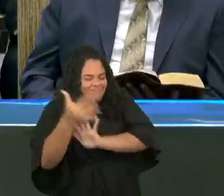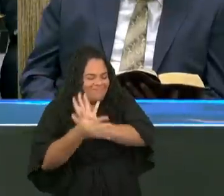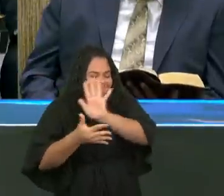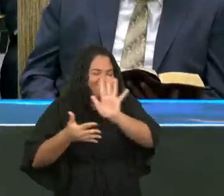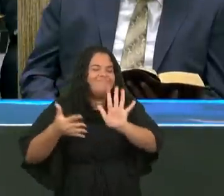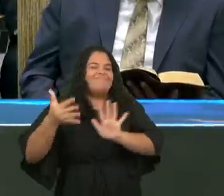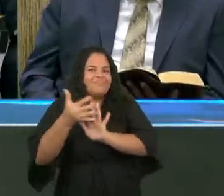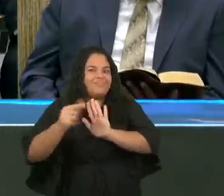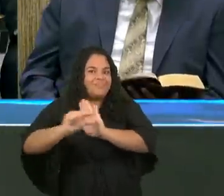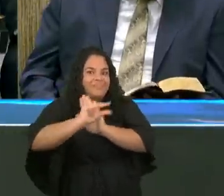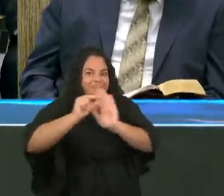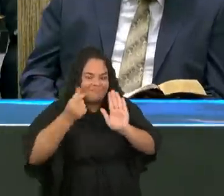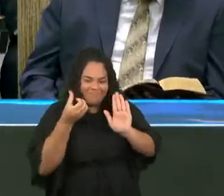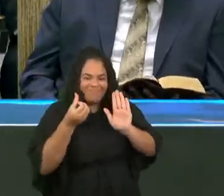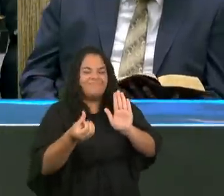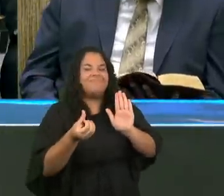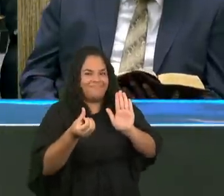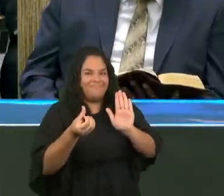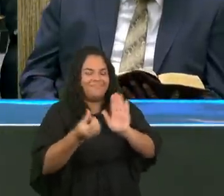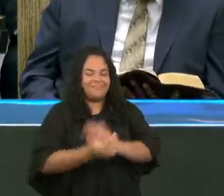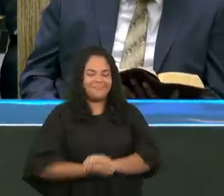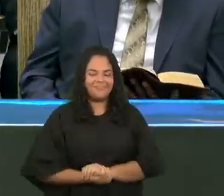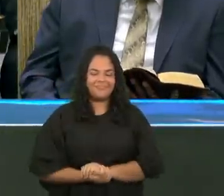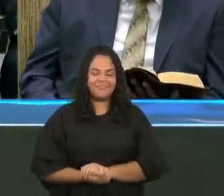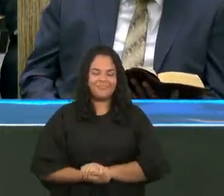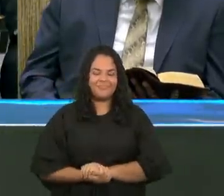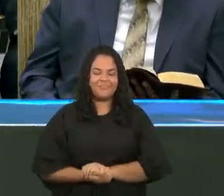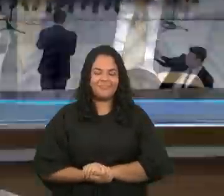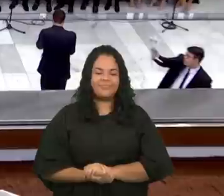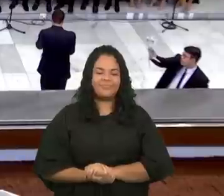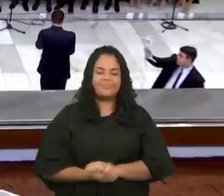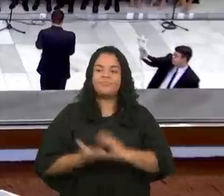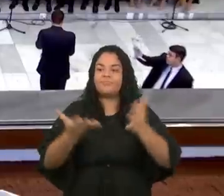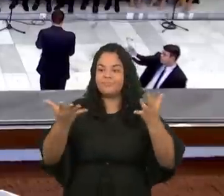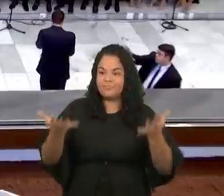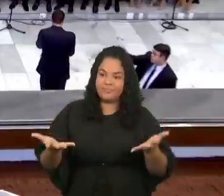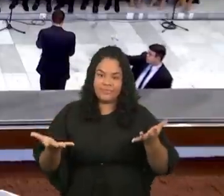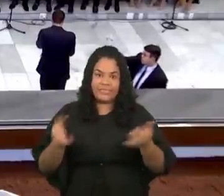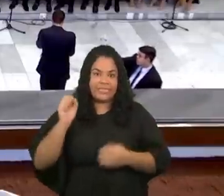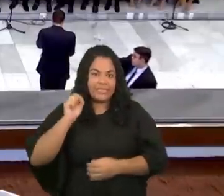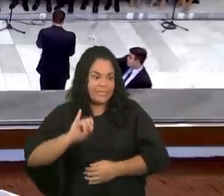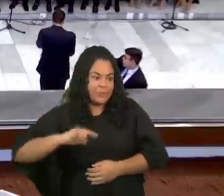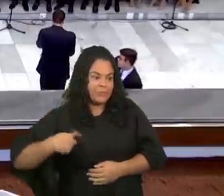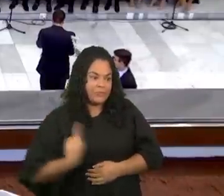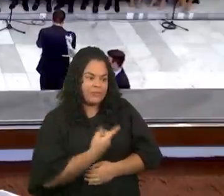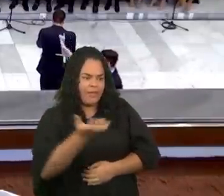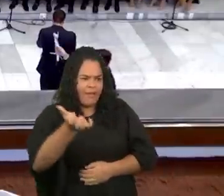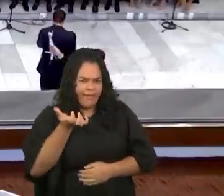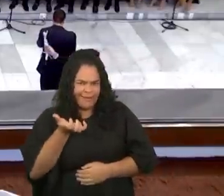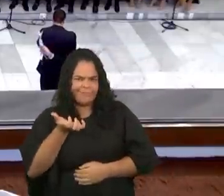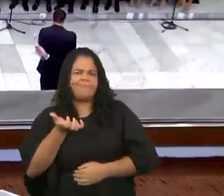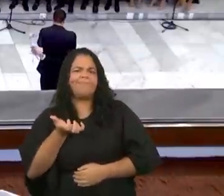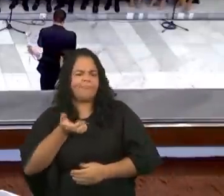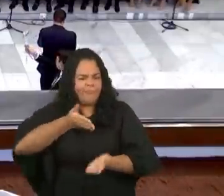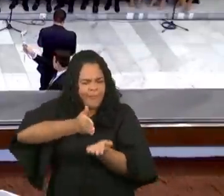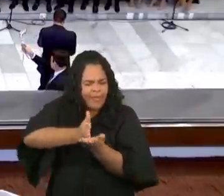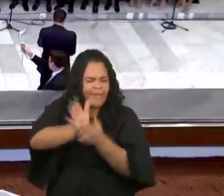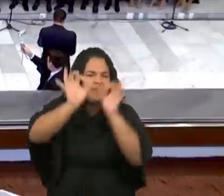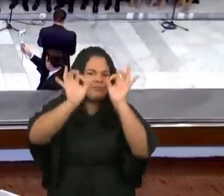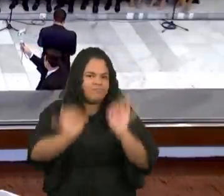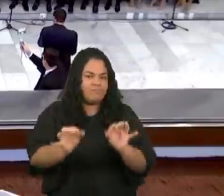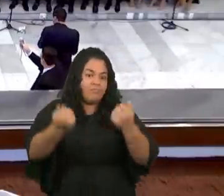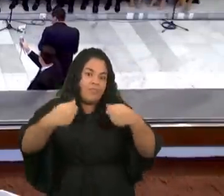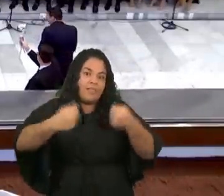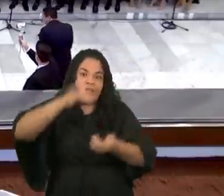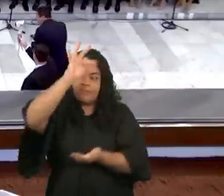para os 6. Um, dois, três. Ora, sem fé é impossível